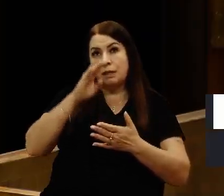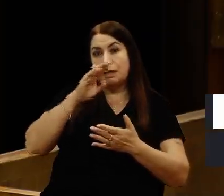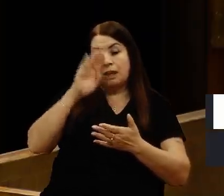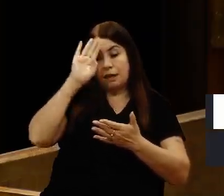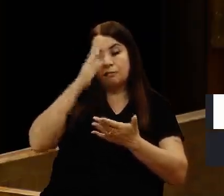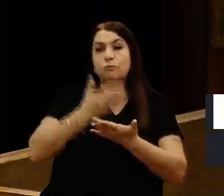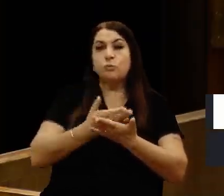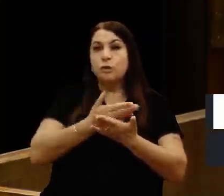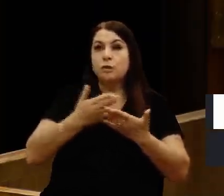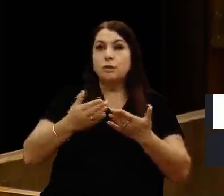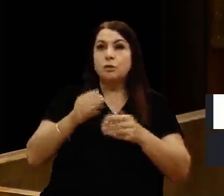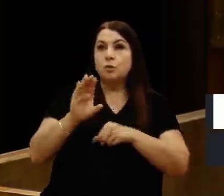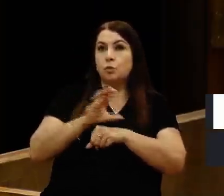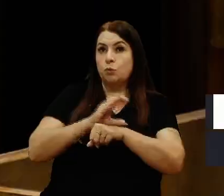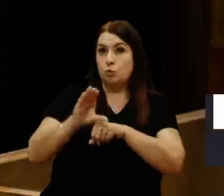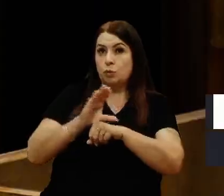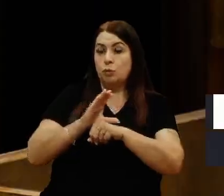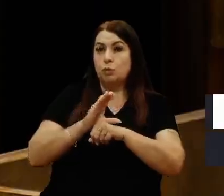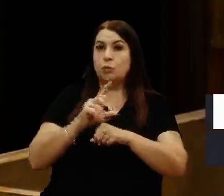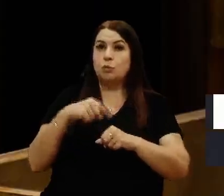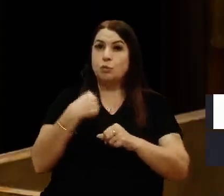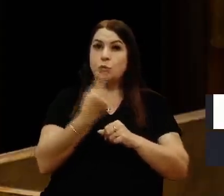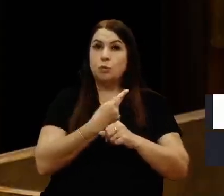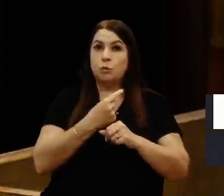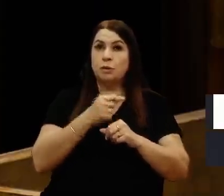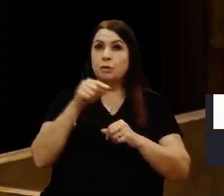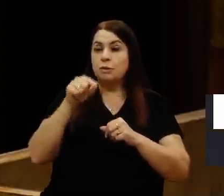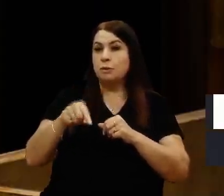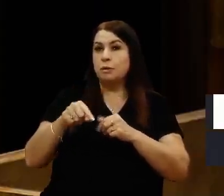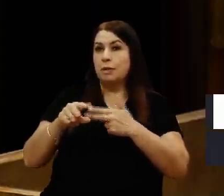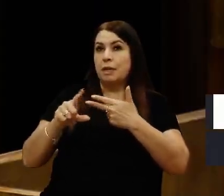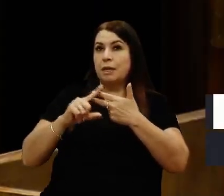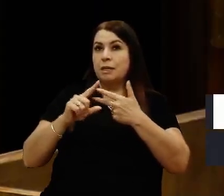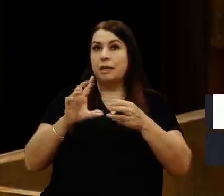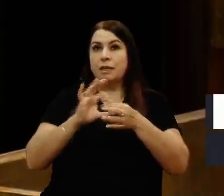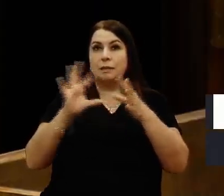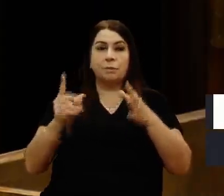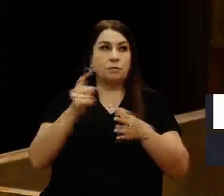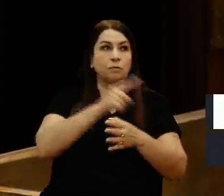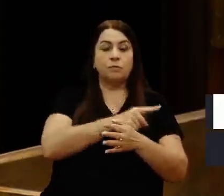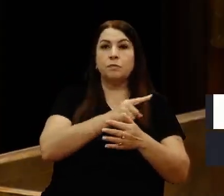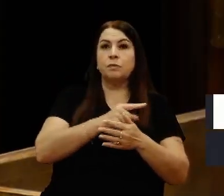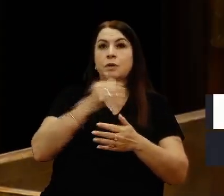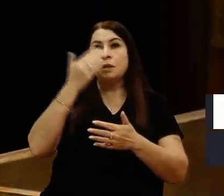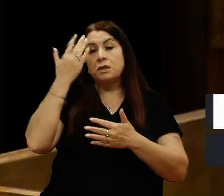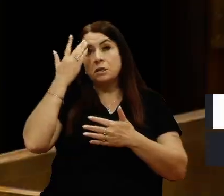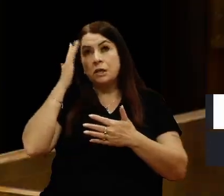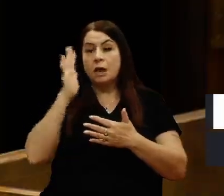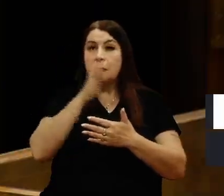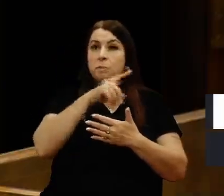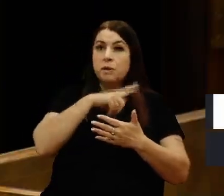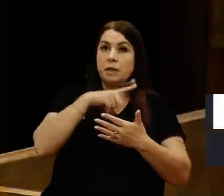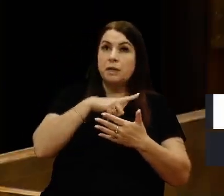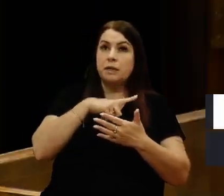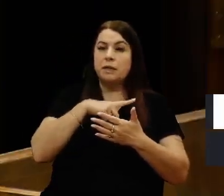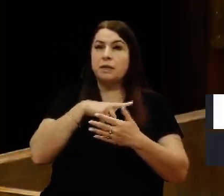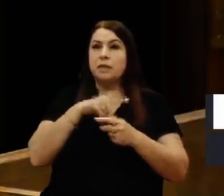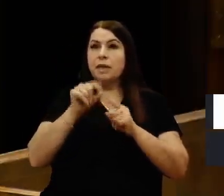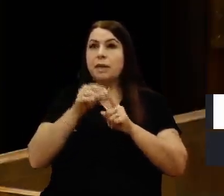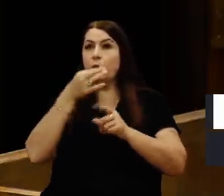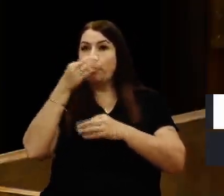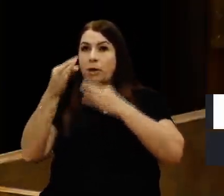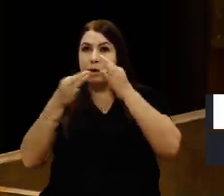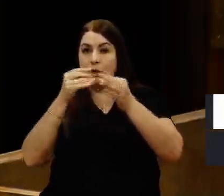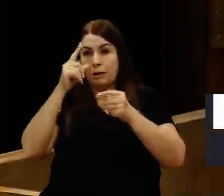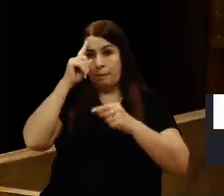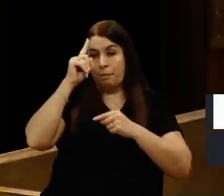convicção constitucional que o nosso poder é independente. Quem sabe e quem pitaca e quem